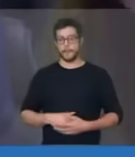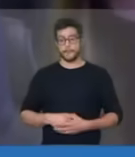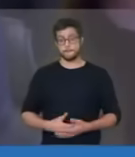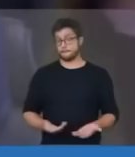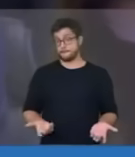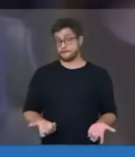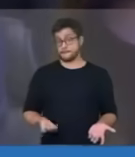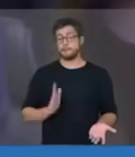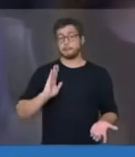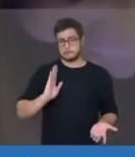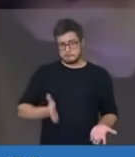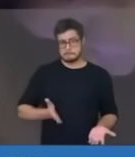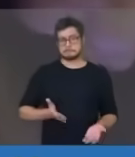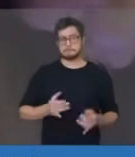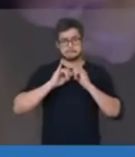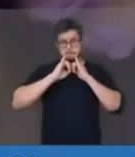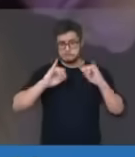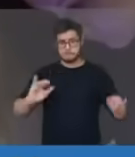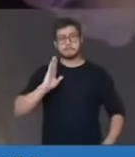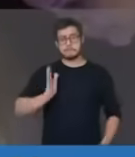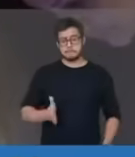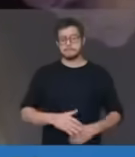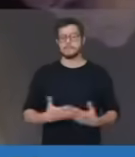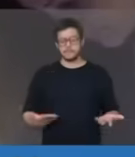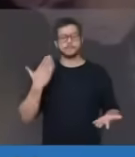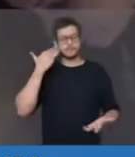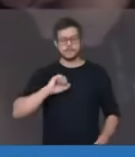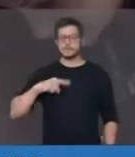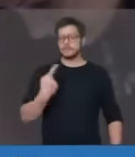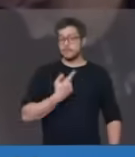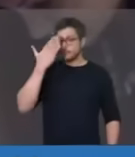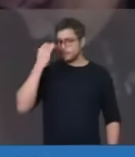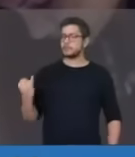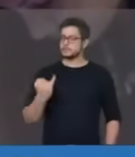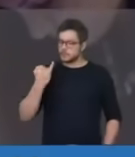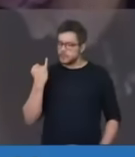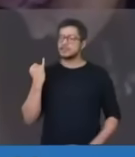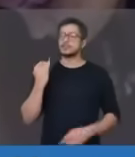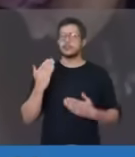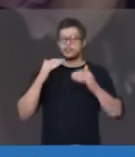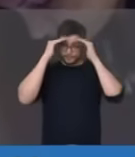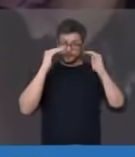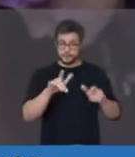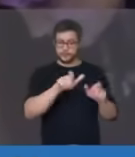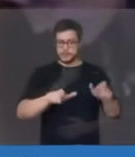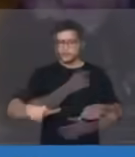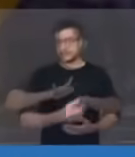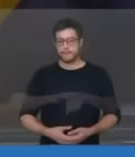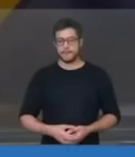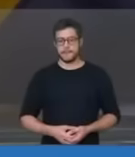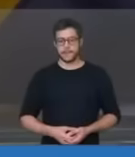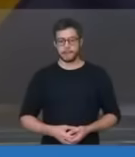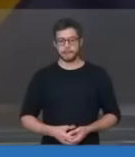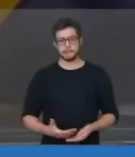nós, inclusive, já falamos que é super importante cuidar das pessoas com fibromialgia. Só que o momento agora é da gente cuidar da nossa liberdade.